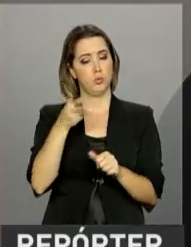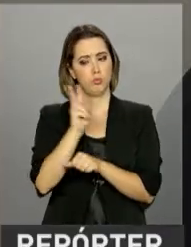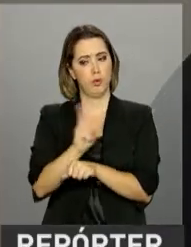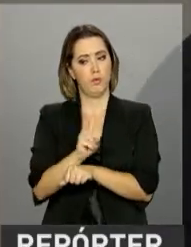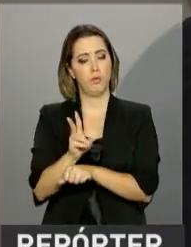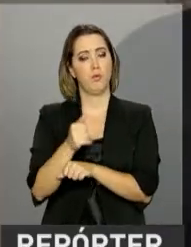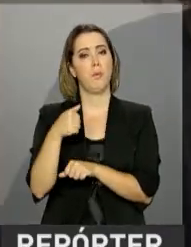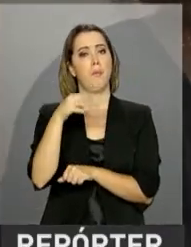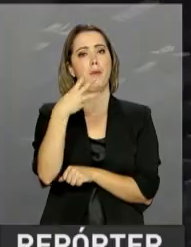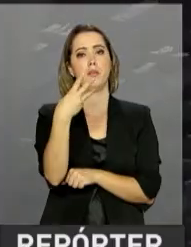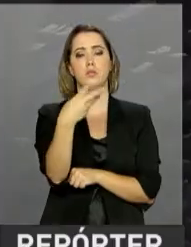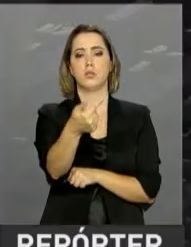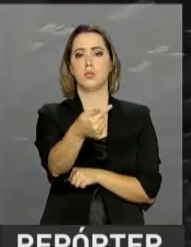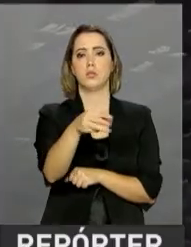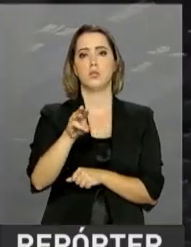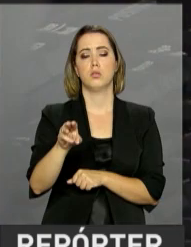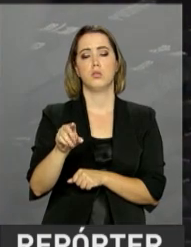revisados